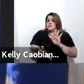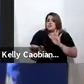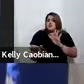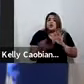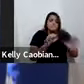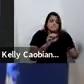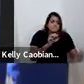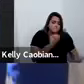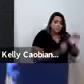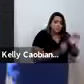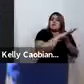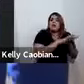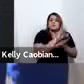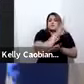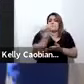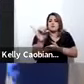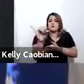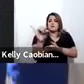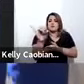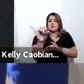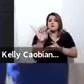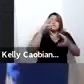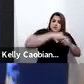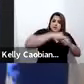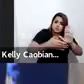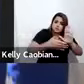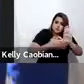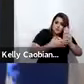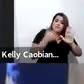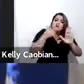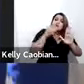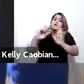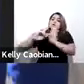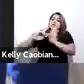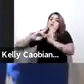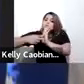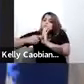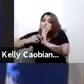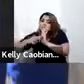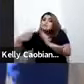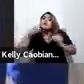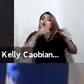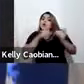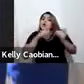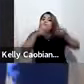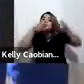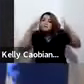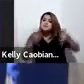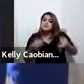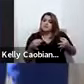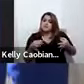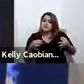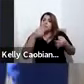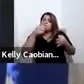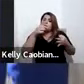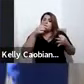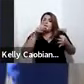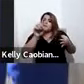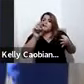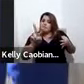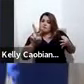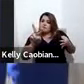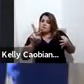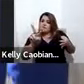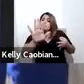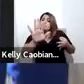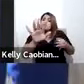dentro da proposta dizia que o sindicato iria concordar, além do PDV, do Programa de Demissão Voluntária, com a dispensa